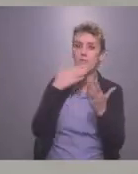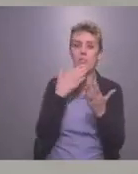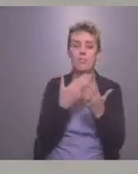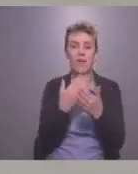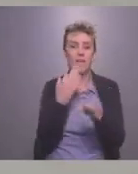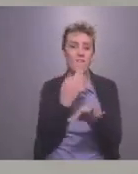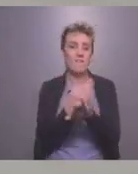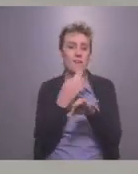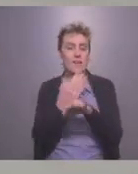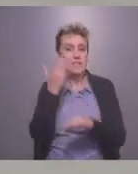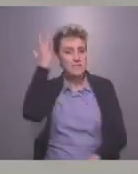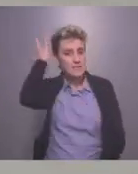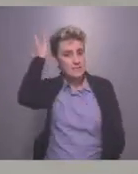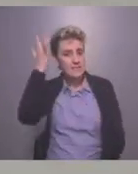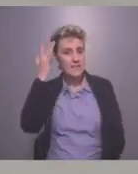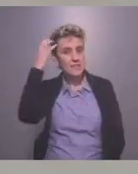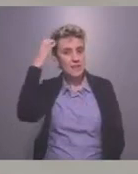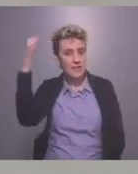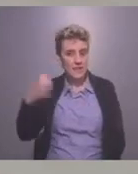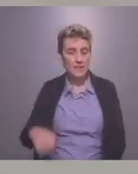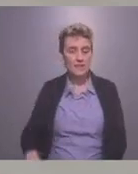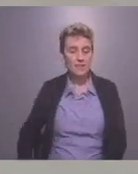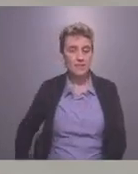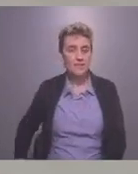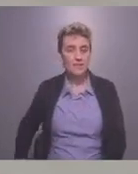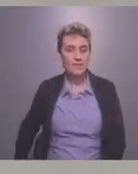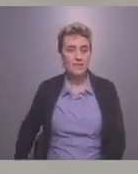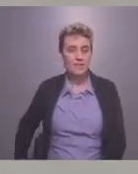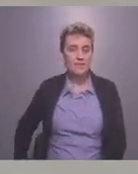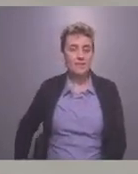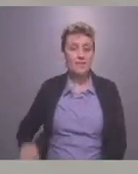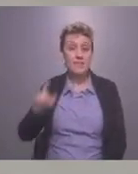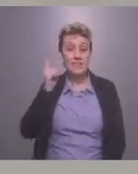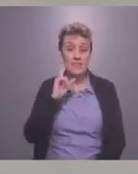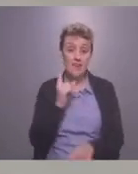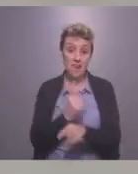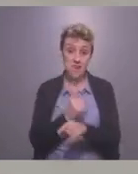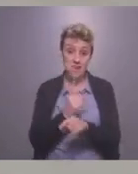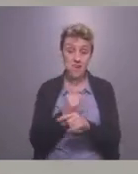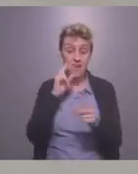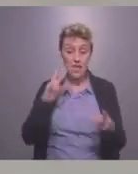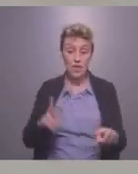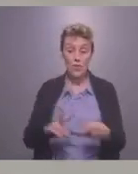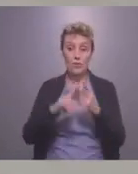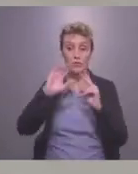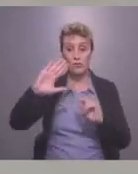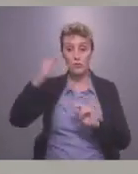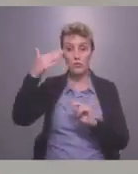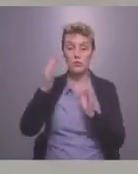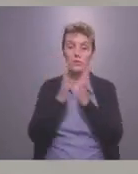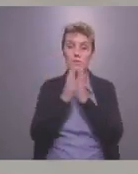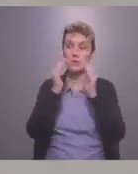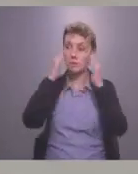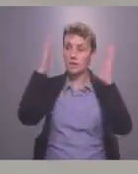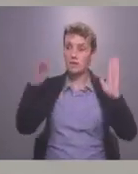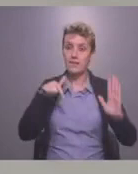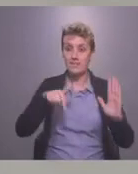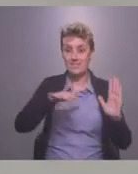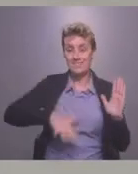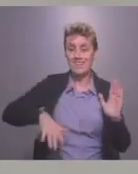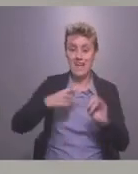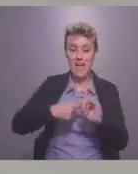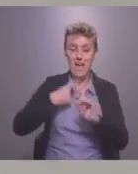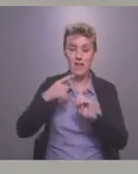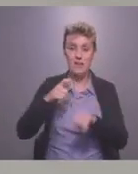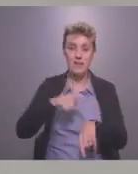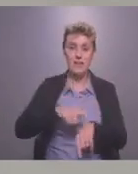dos Santos Reis. Nesse dia, tem lugar também o primeiro encontro na Basílica deste ano pastoral. Será